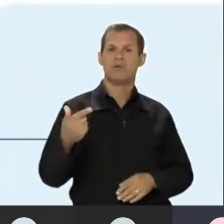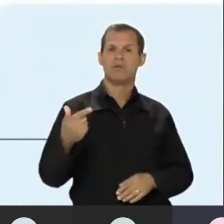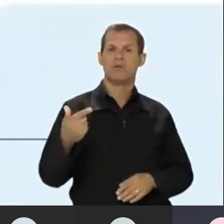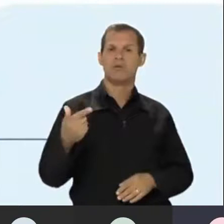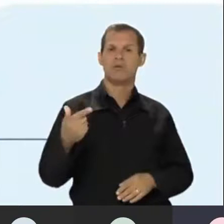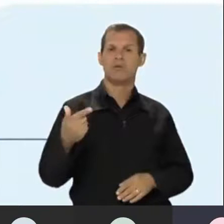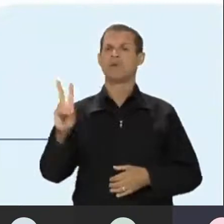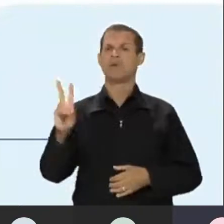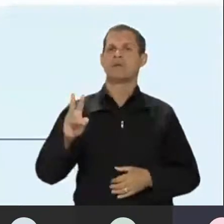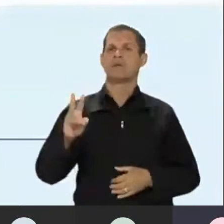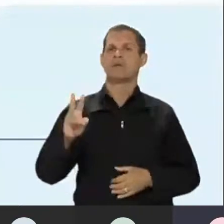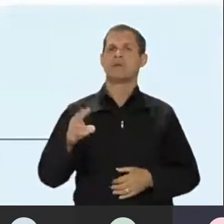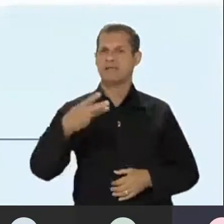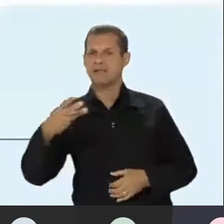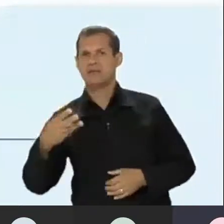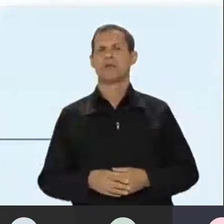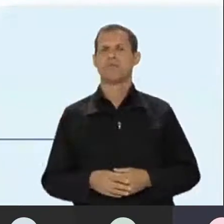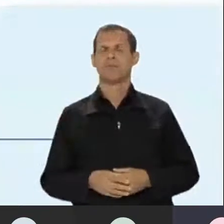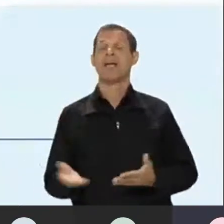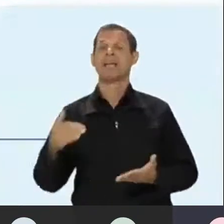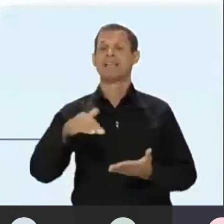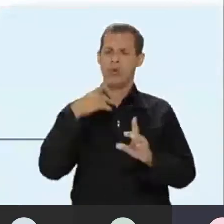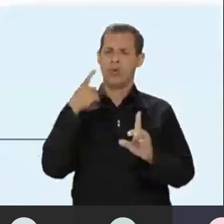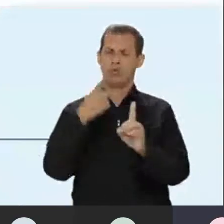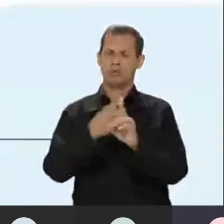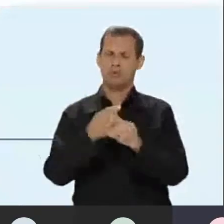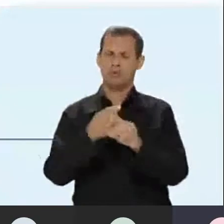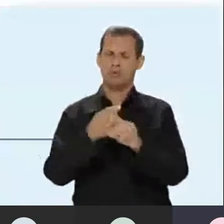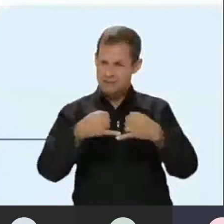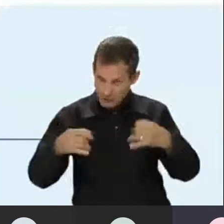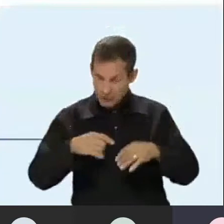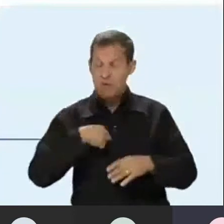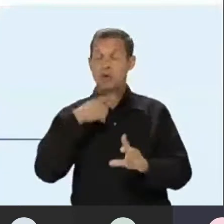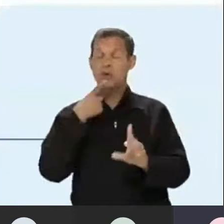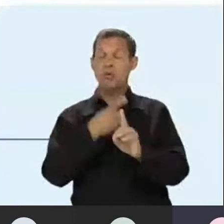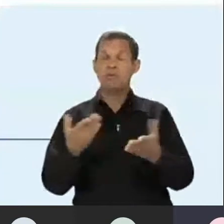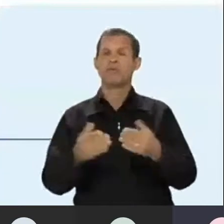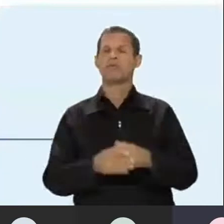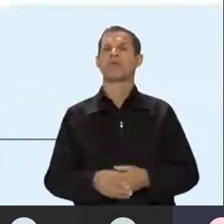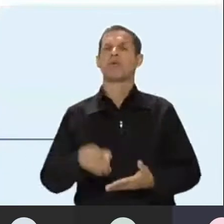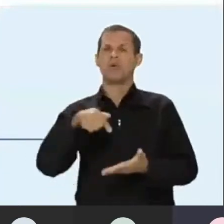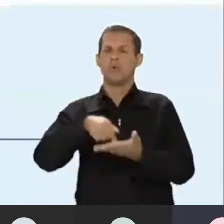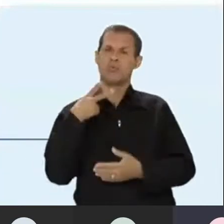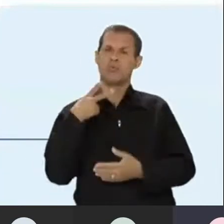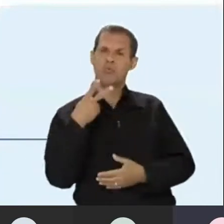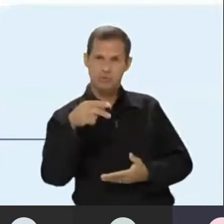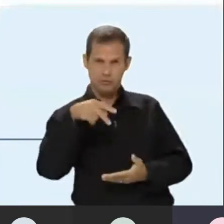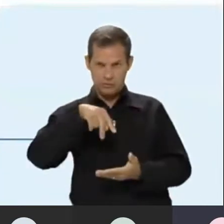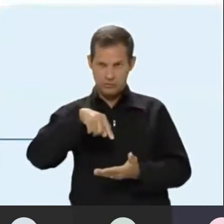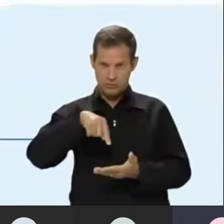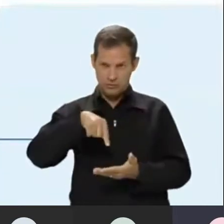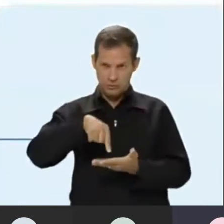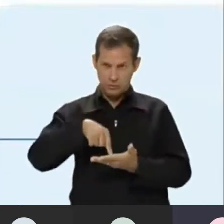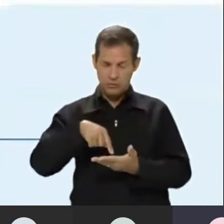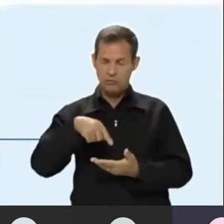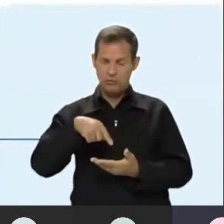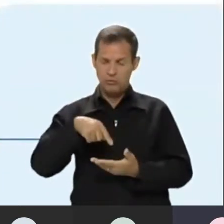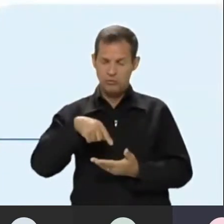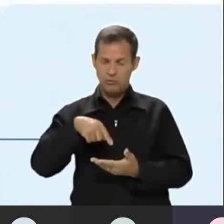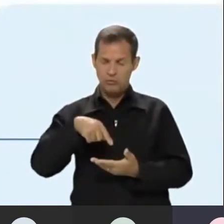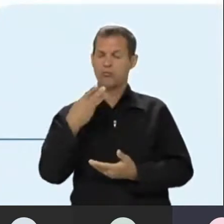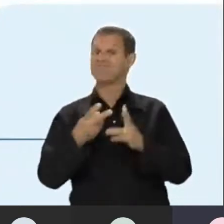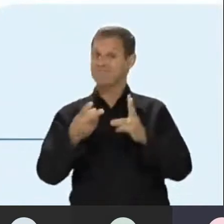até encontrar essa linha e o meu valor de 33 até encontrar essa linha. Então, o que eu encontrei aqui? O ponto 2 e o